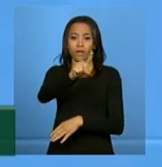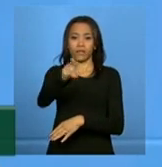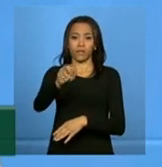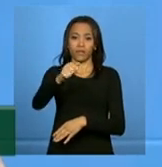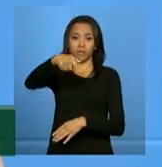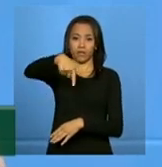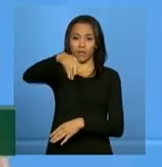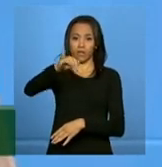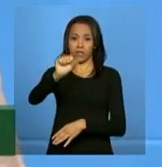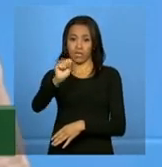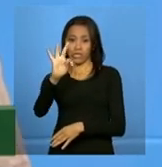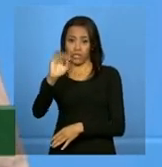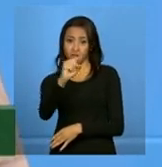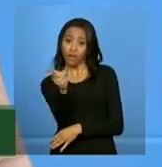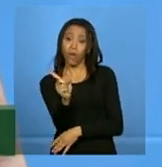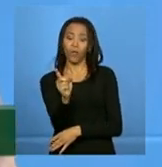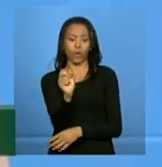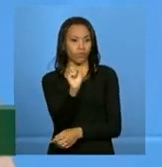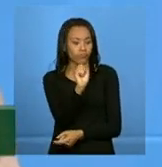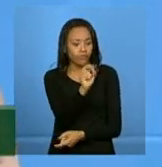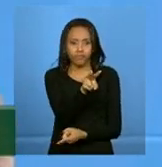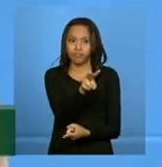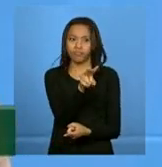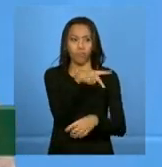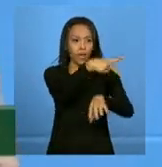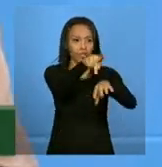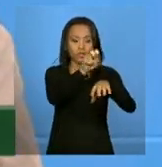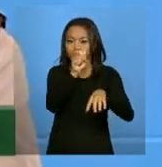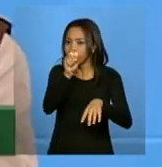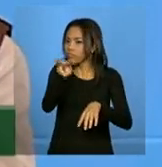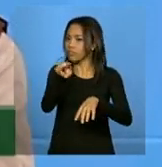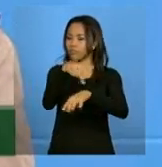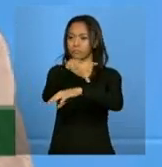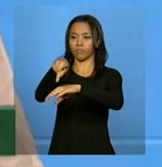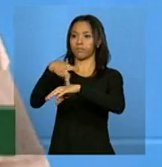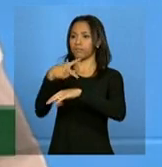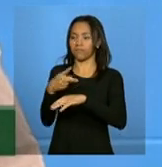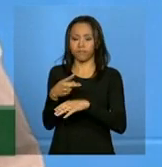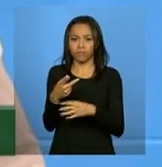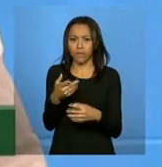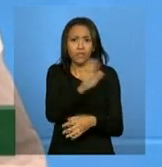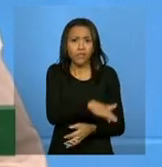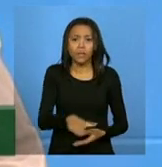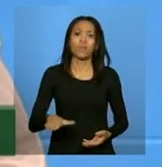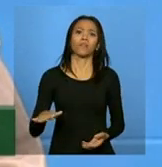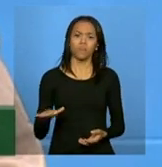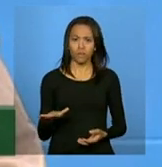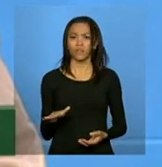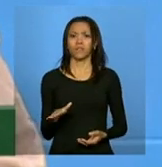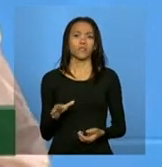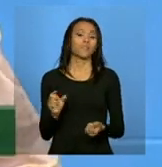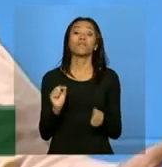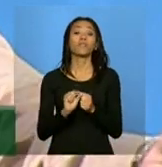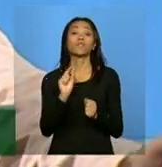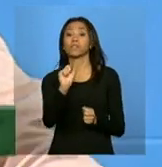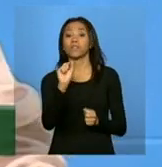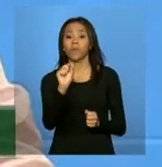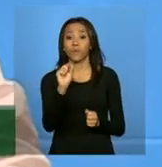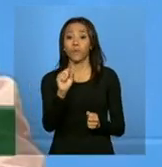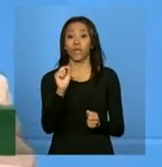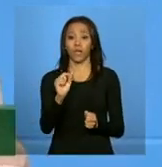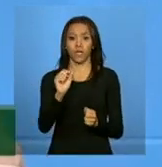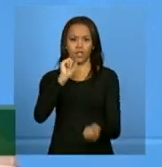Me deparei com situações com crianças que faziam fabricação, por exemplo, de